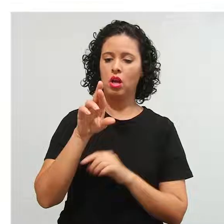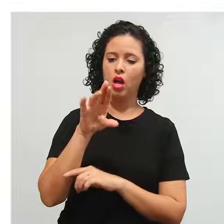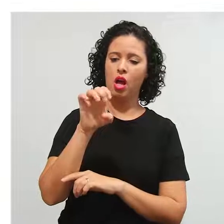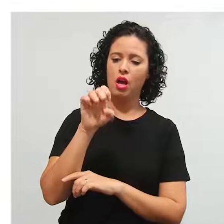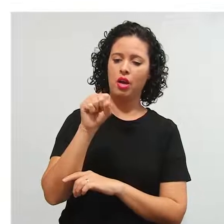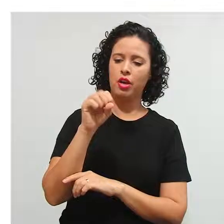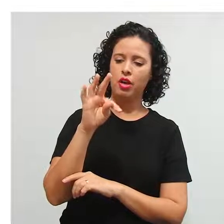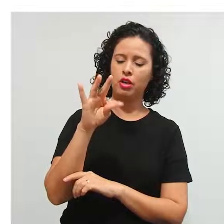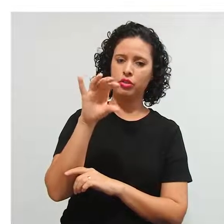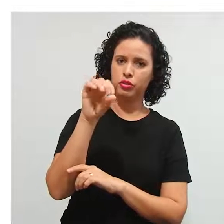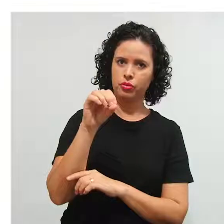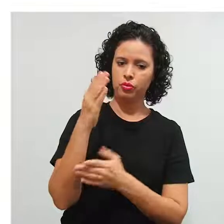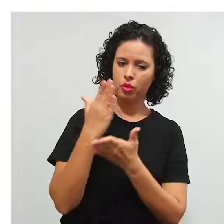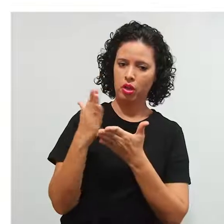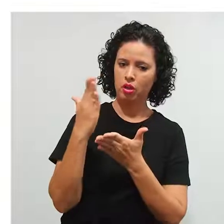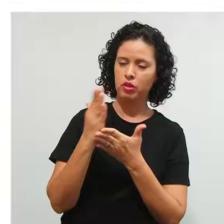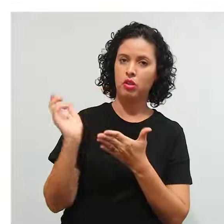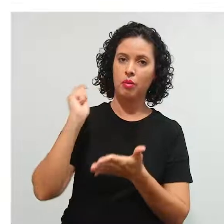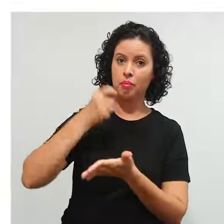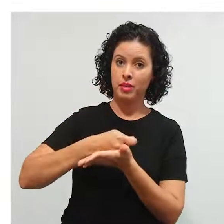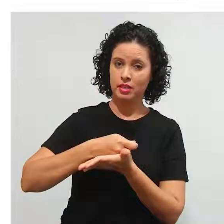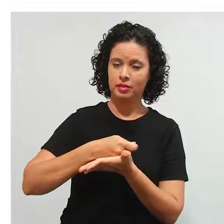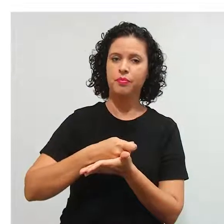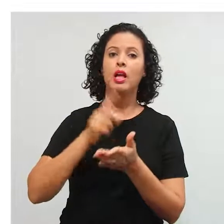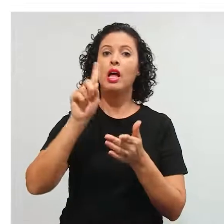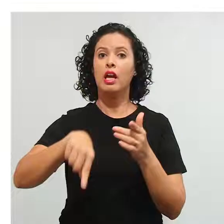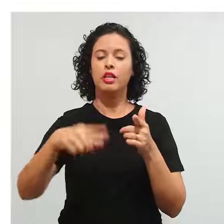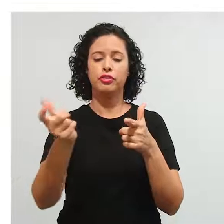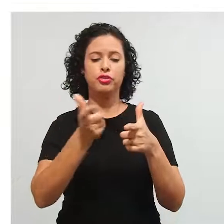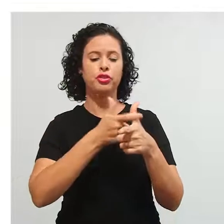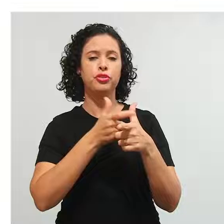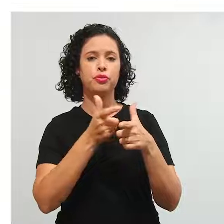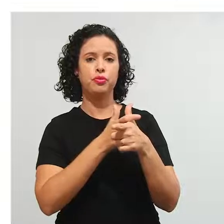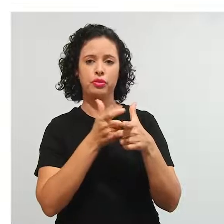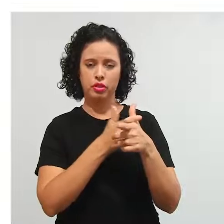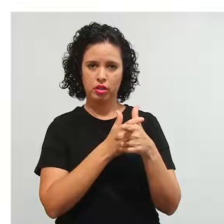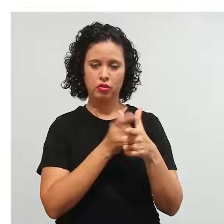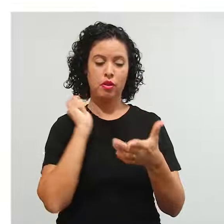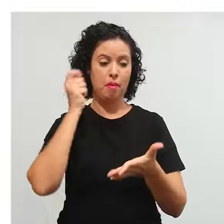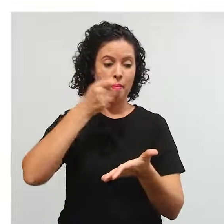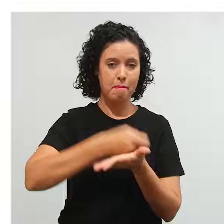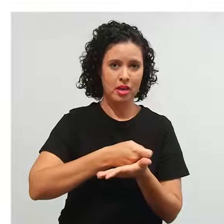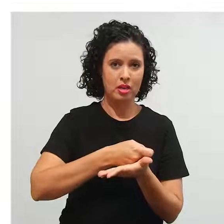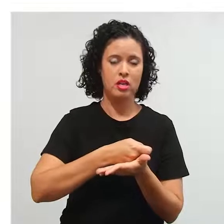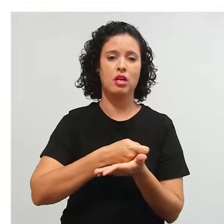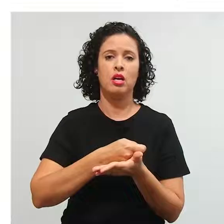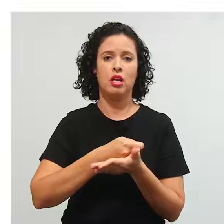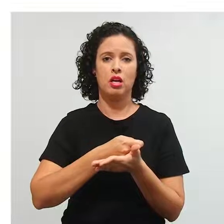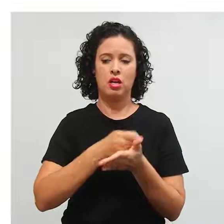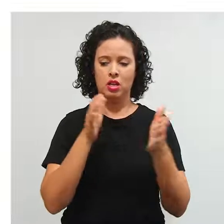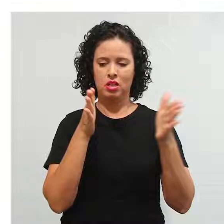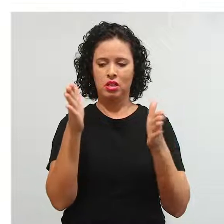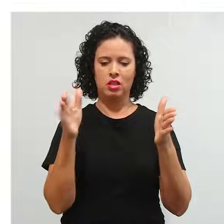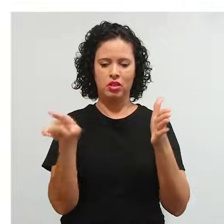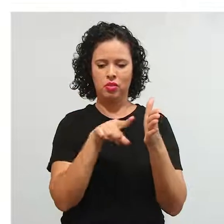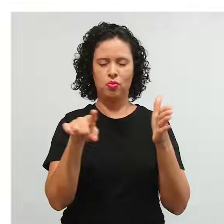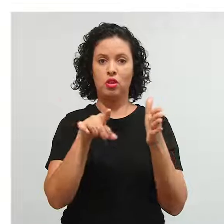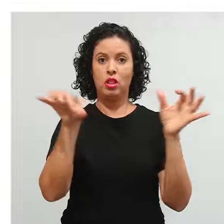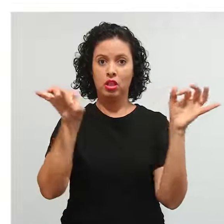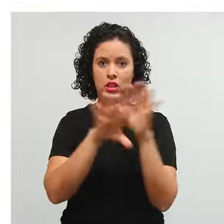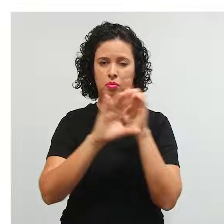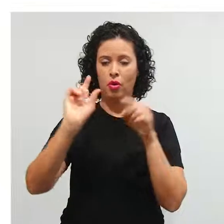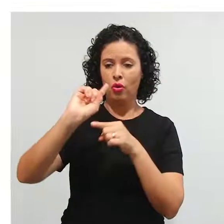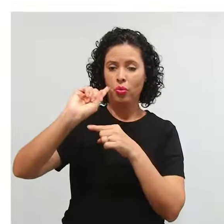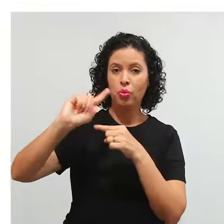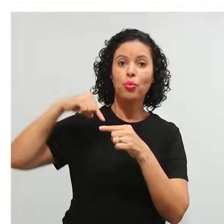pagar. O que são restos a pagar? São dívidas que serão pagas fora do exercício financeiro